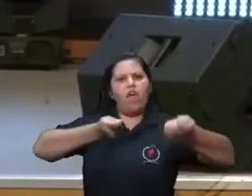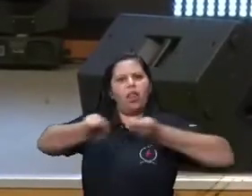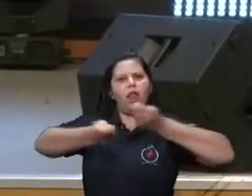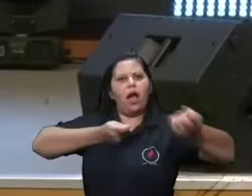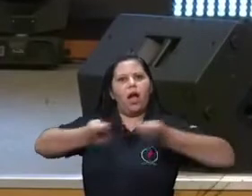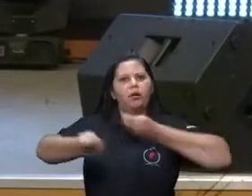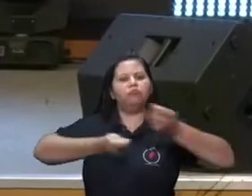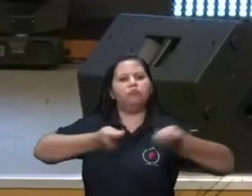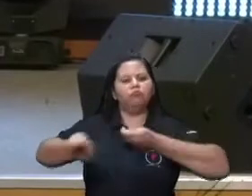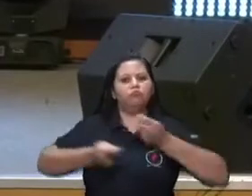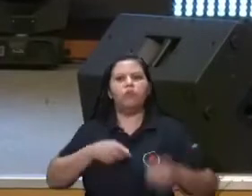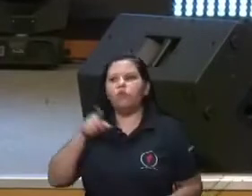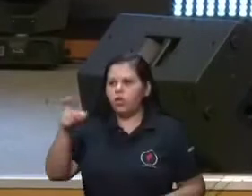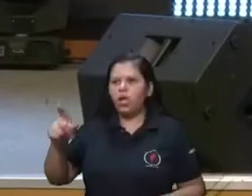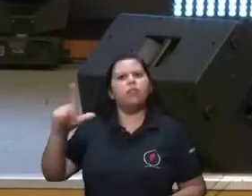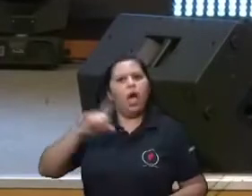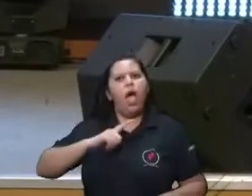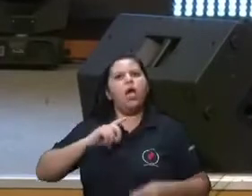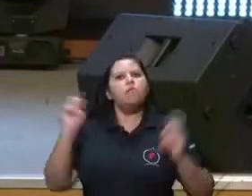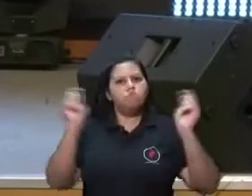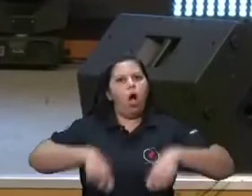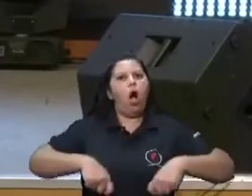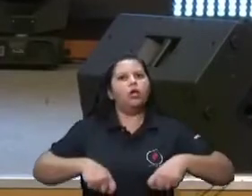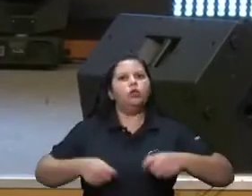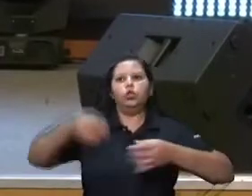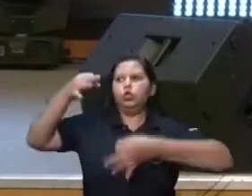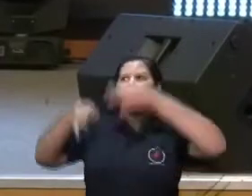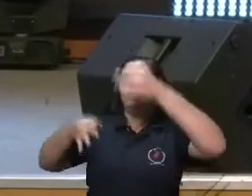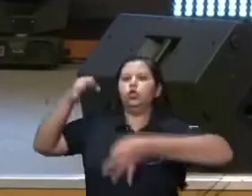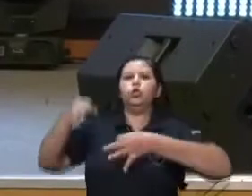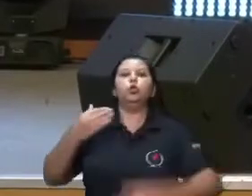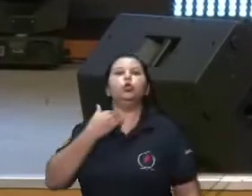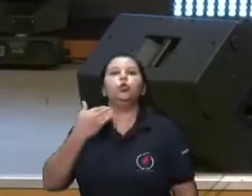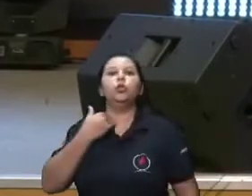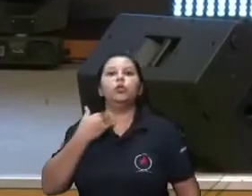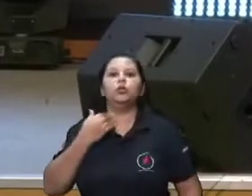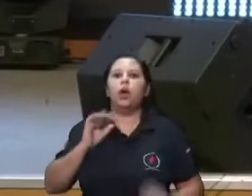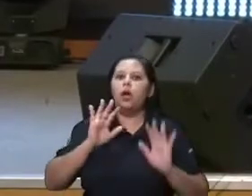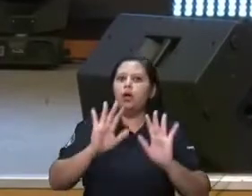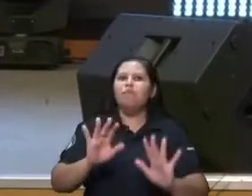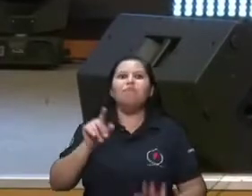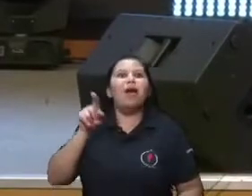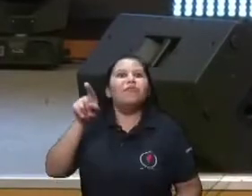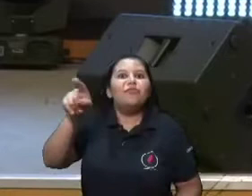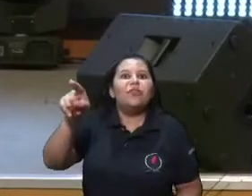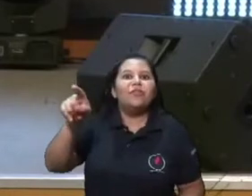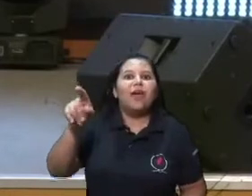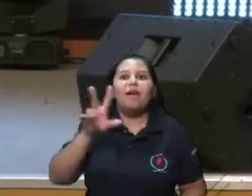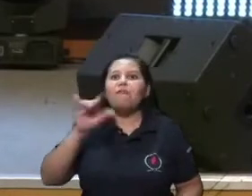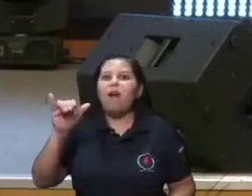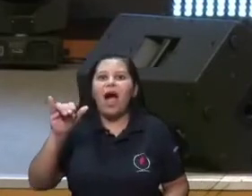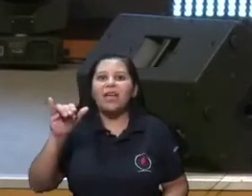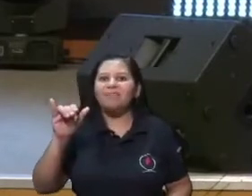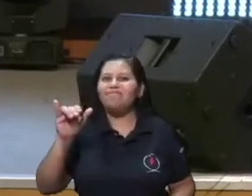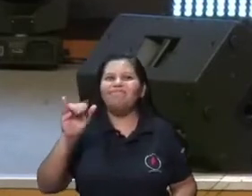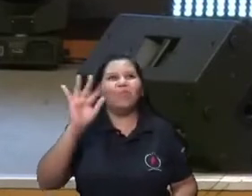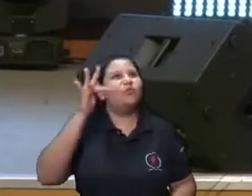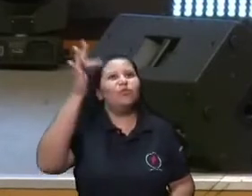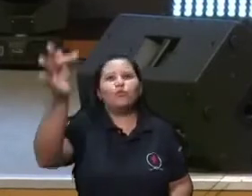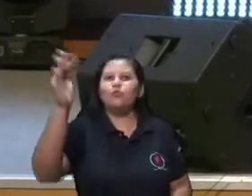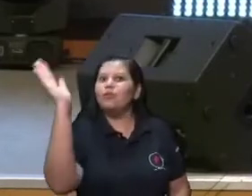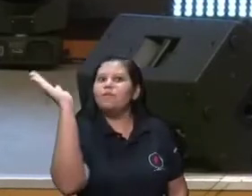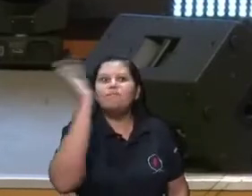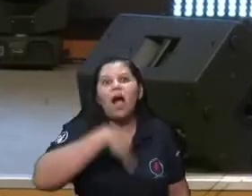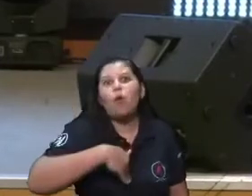para executar a justiça, mas você escolherá métodos traiçoeiros para agir. Quem está dizendo